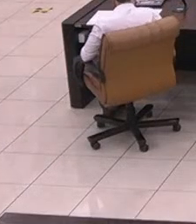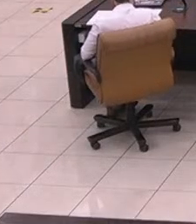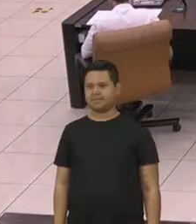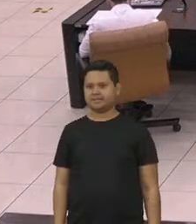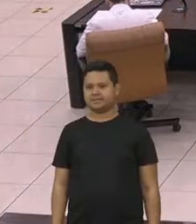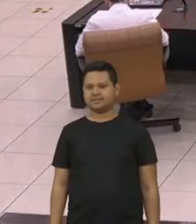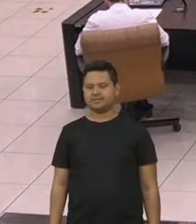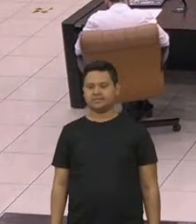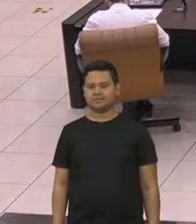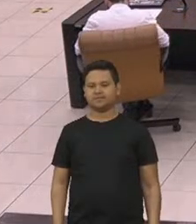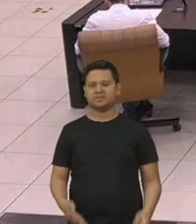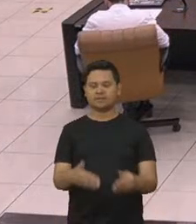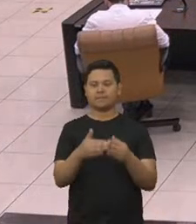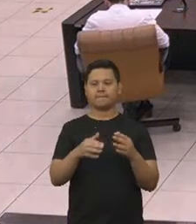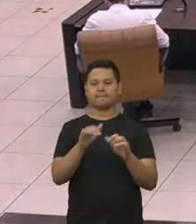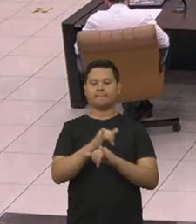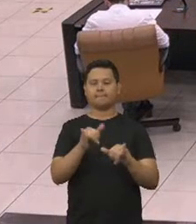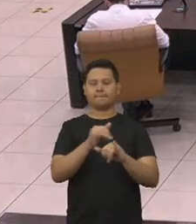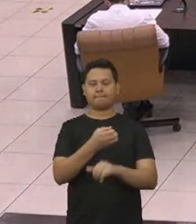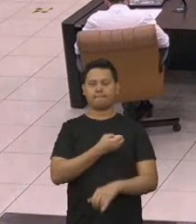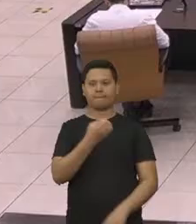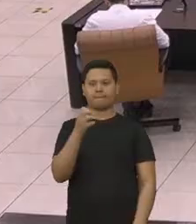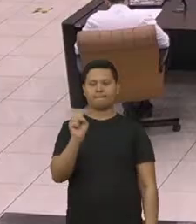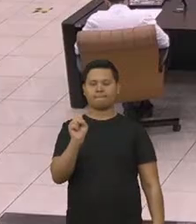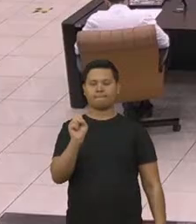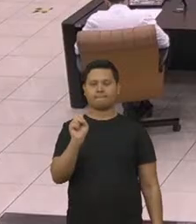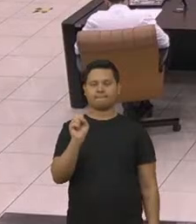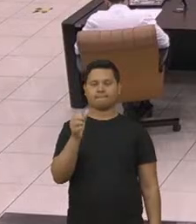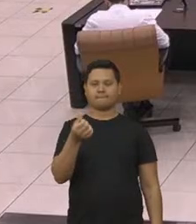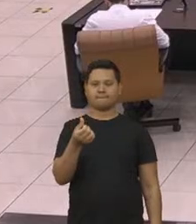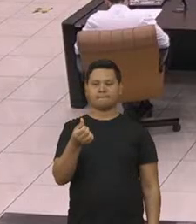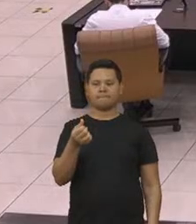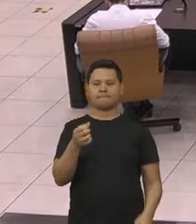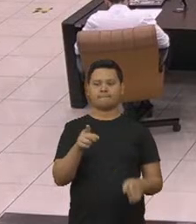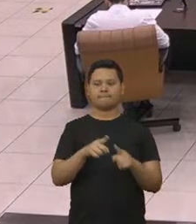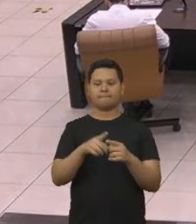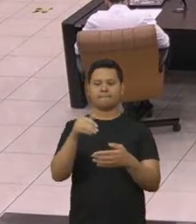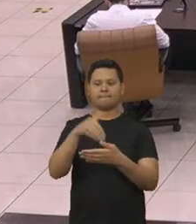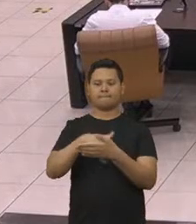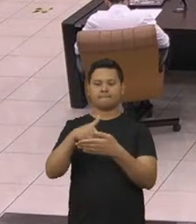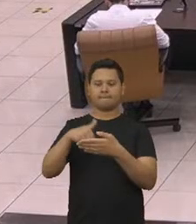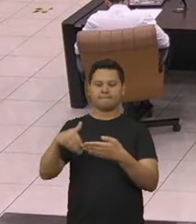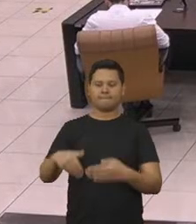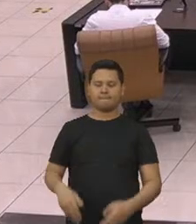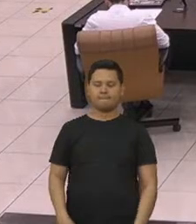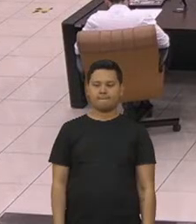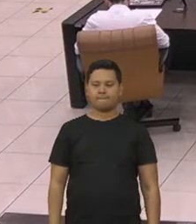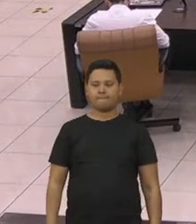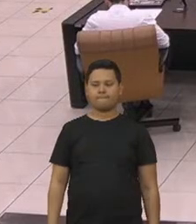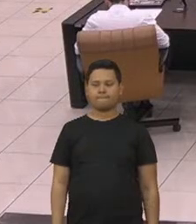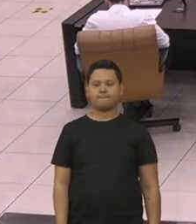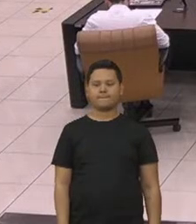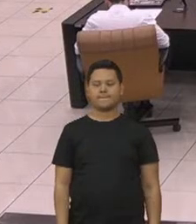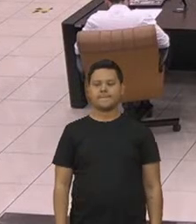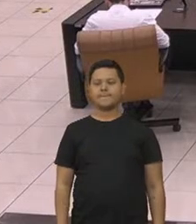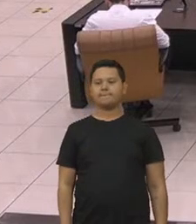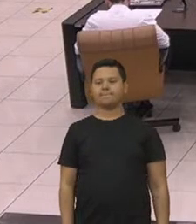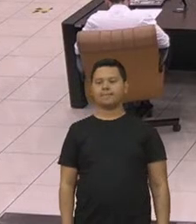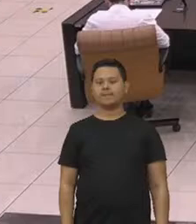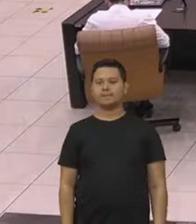Pedido de informações número 86 está em votação.